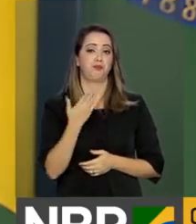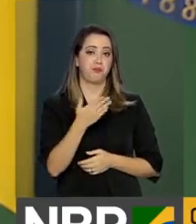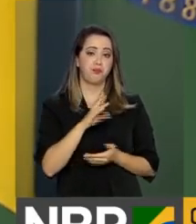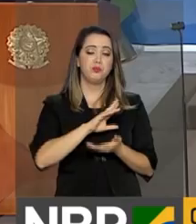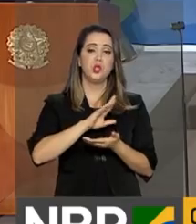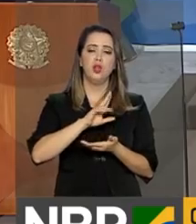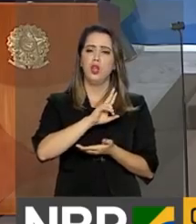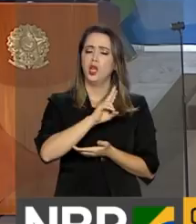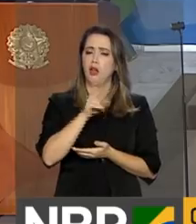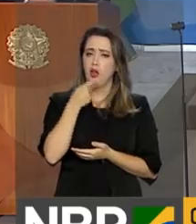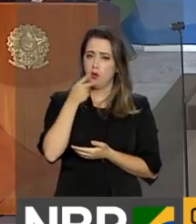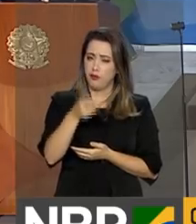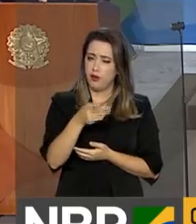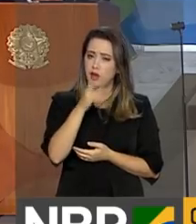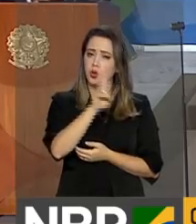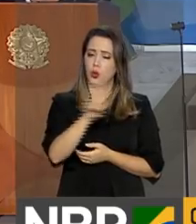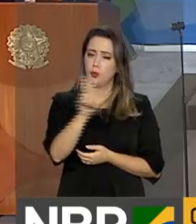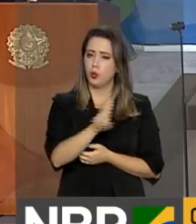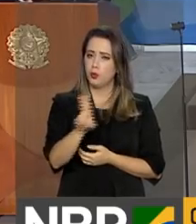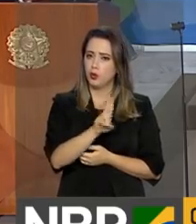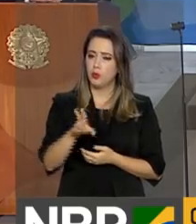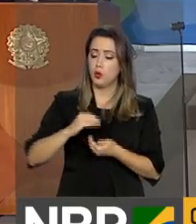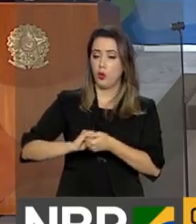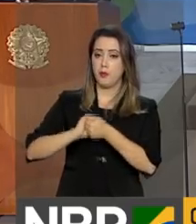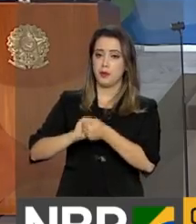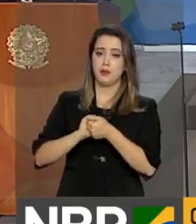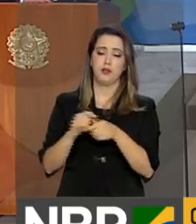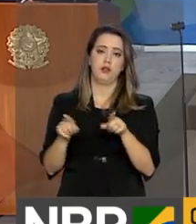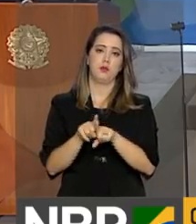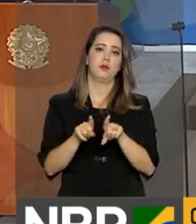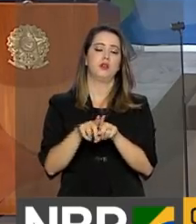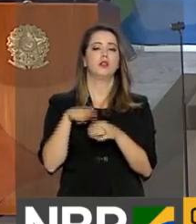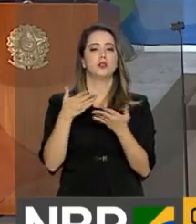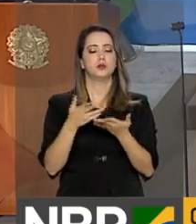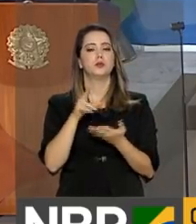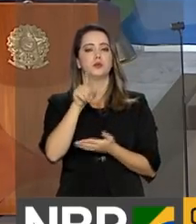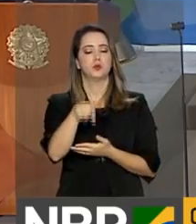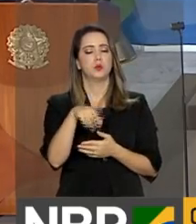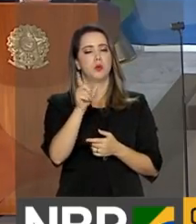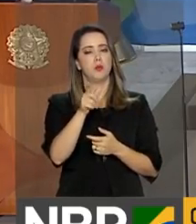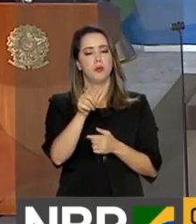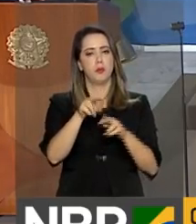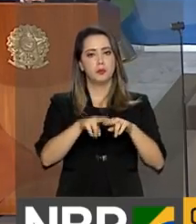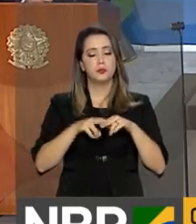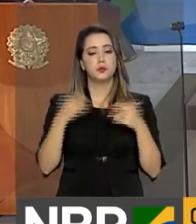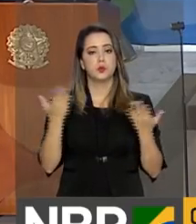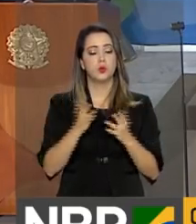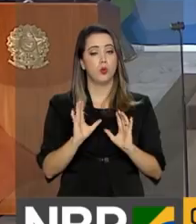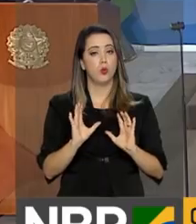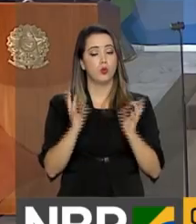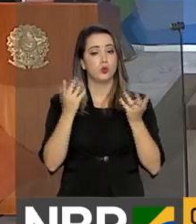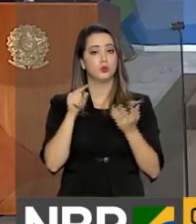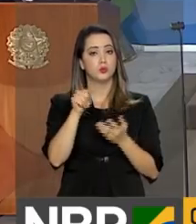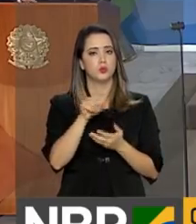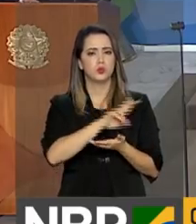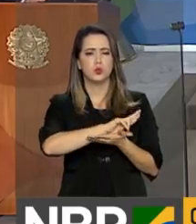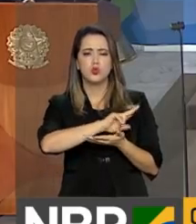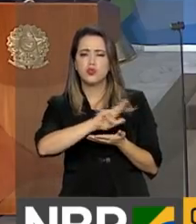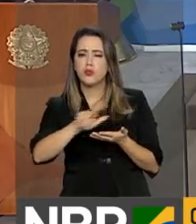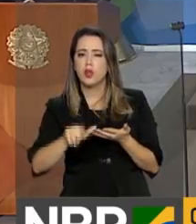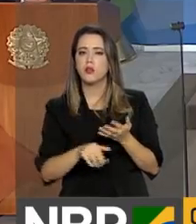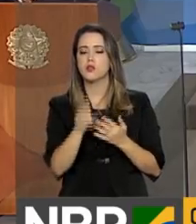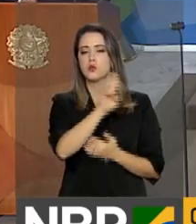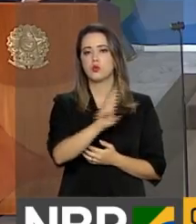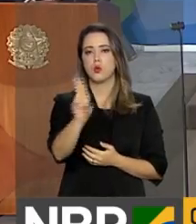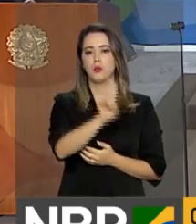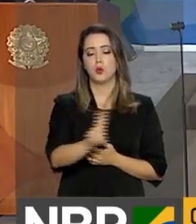União, ou, naturalmente, o Mendonça Filho, o Eliseu Padilha, o Joaquim Silva Luna, o Marcos